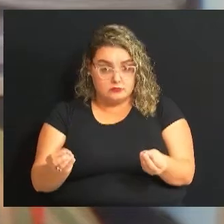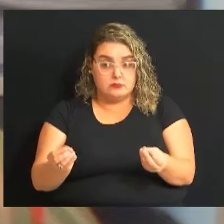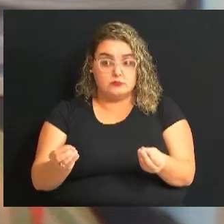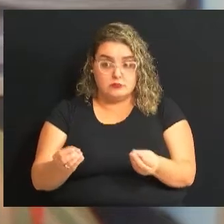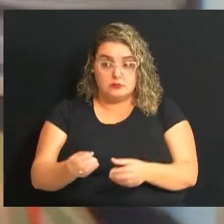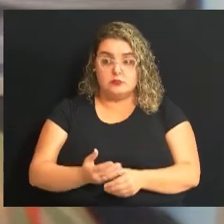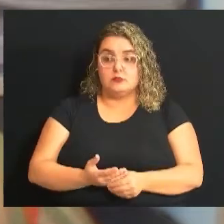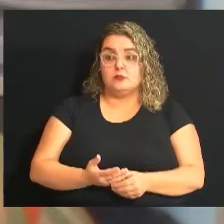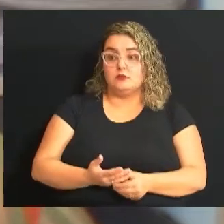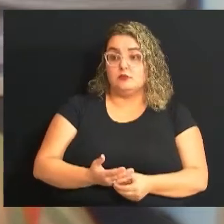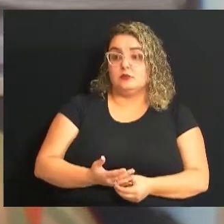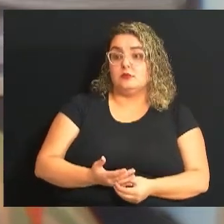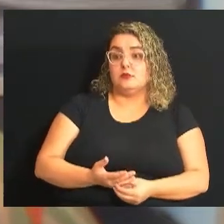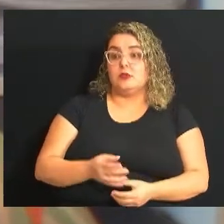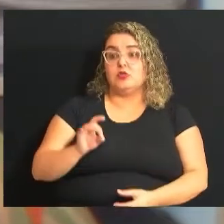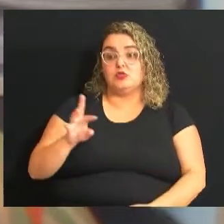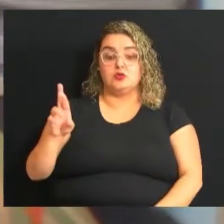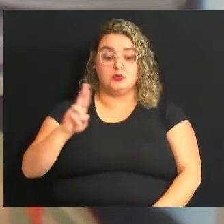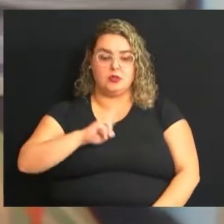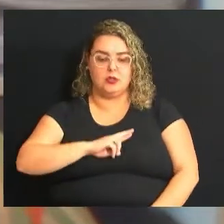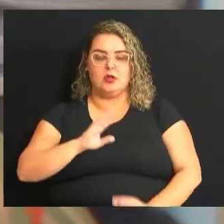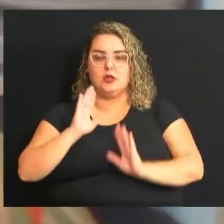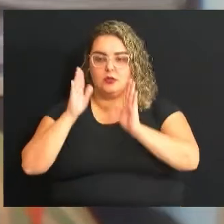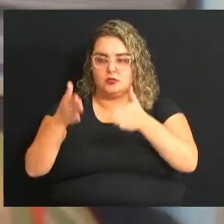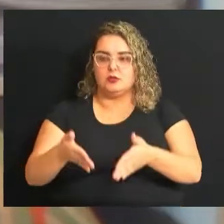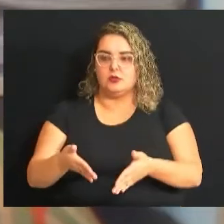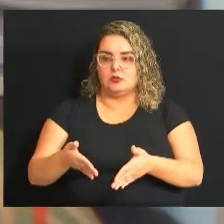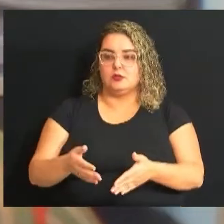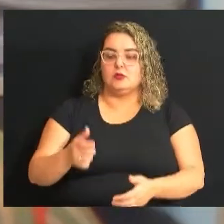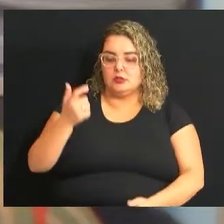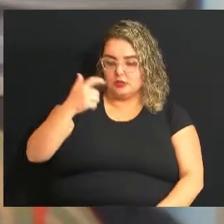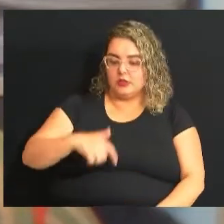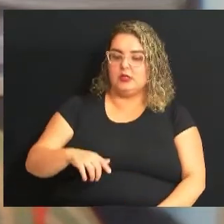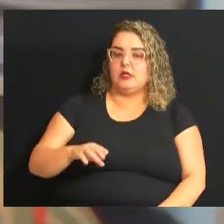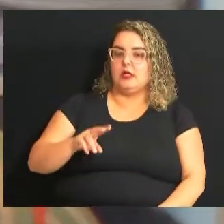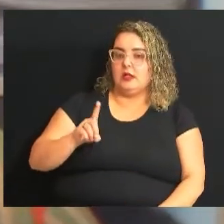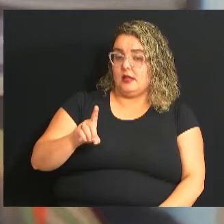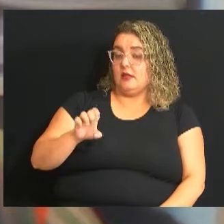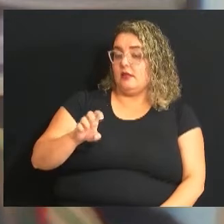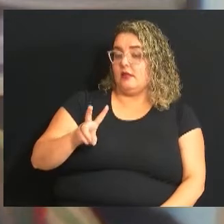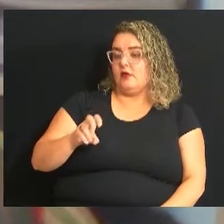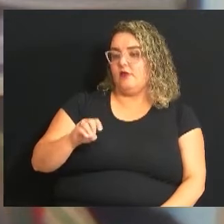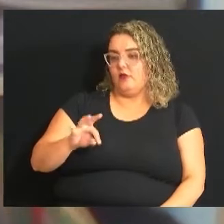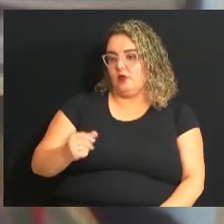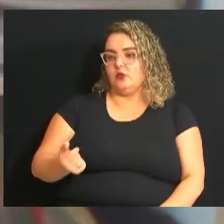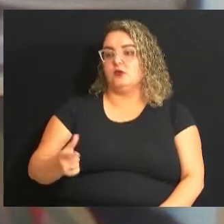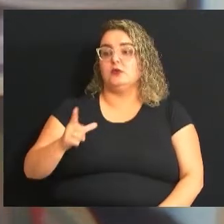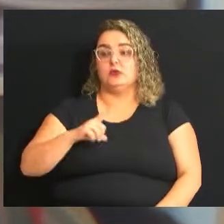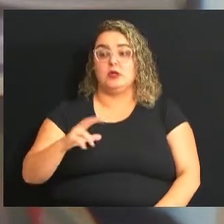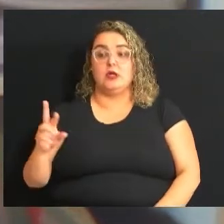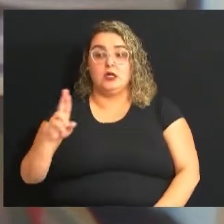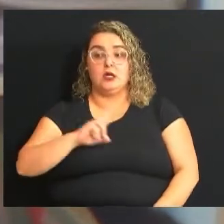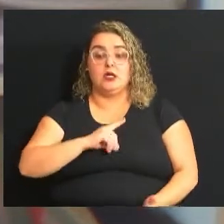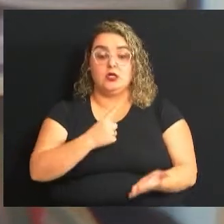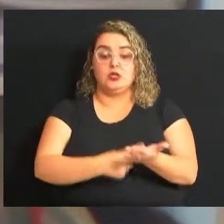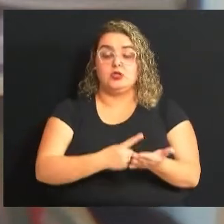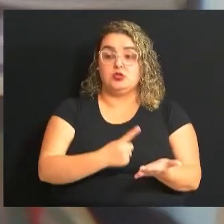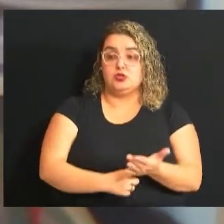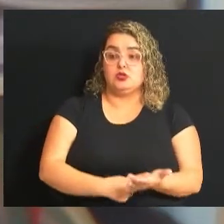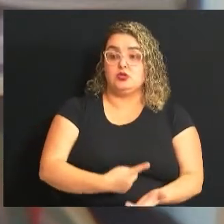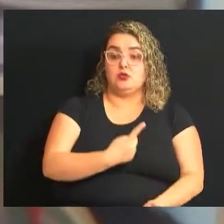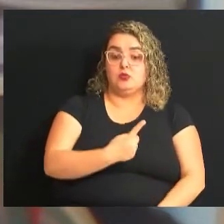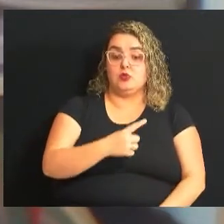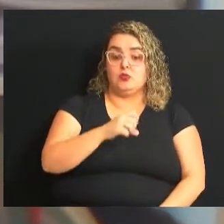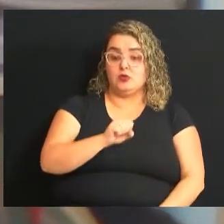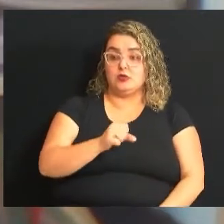forte acepção religiosa, e ele era muito devoto. Então, a gente tem registros desde 1835,